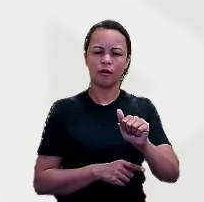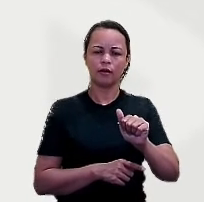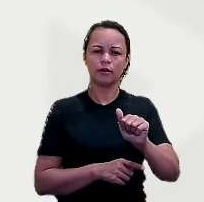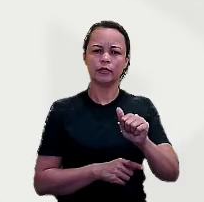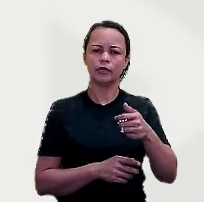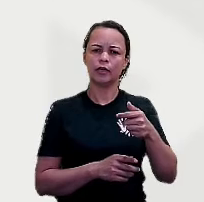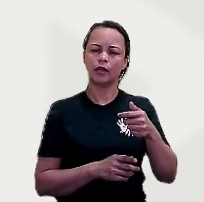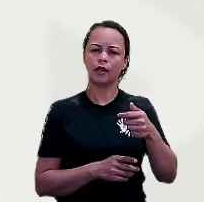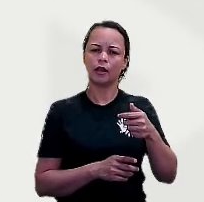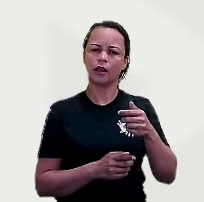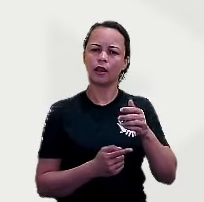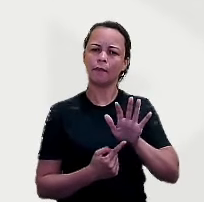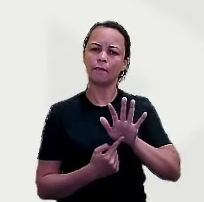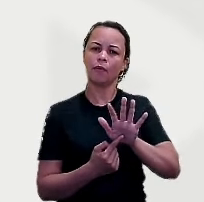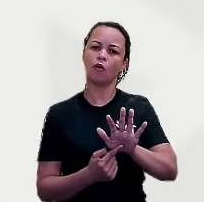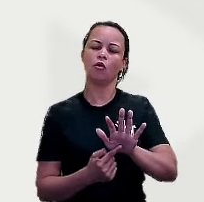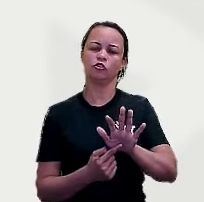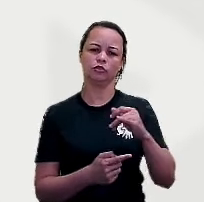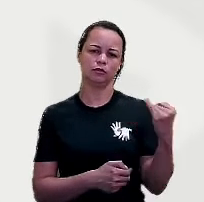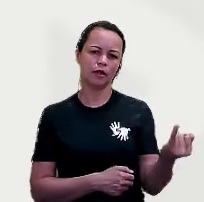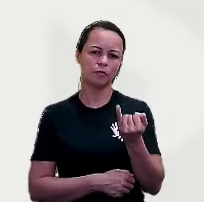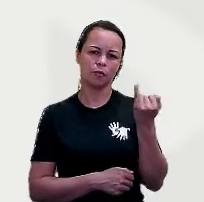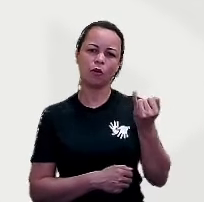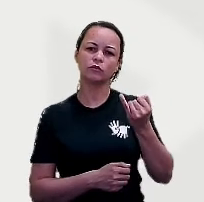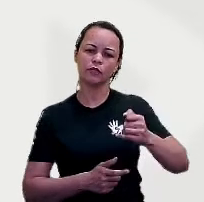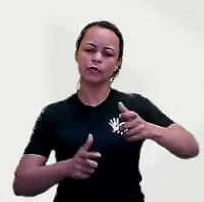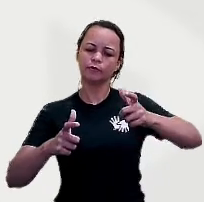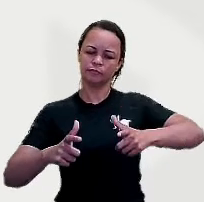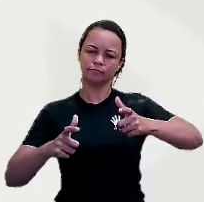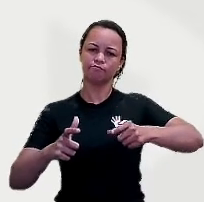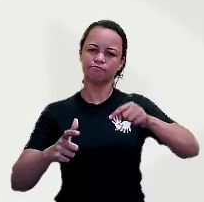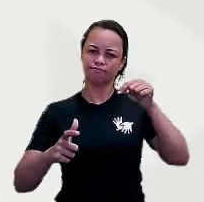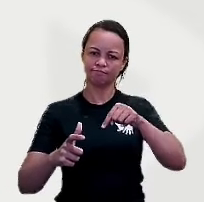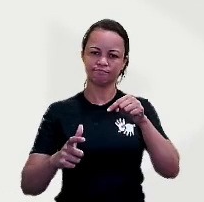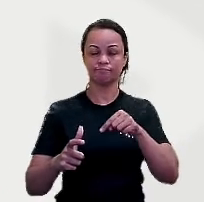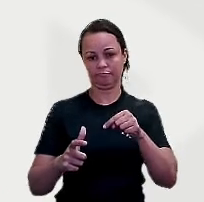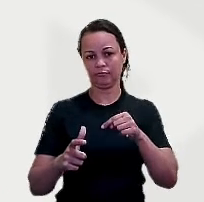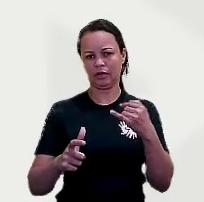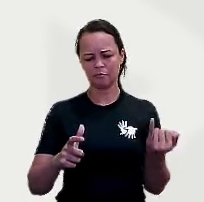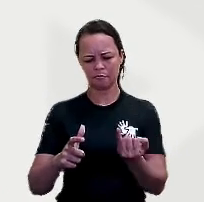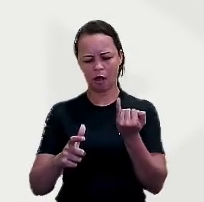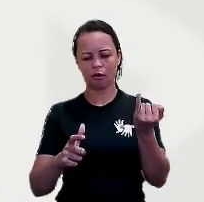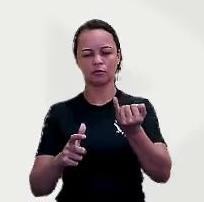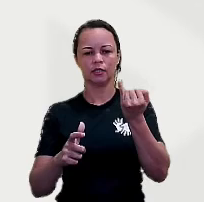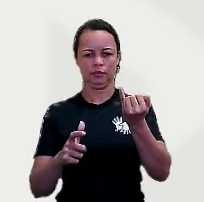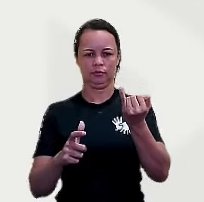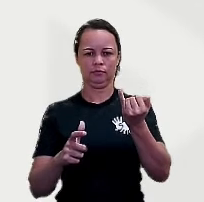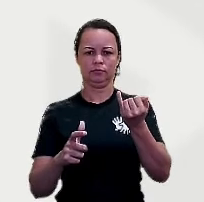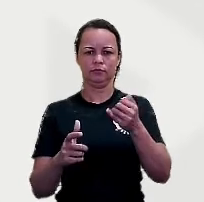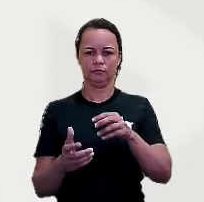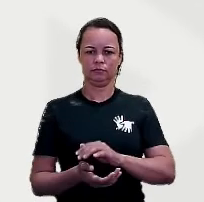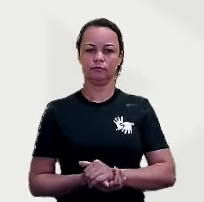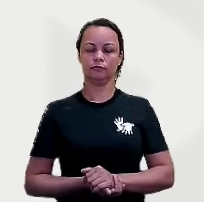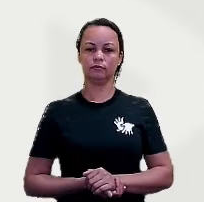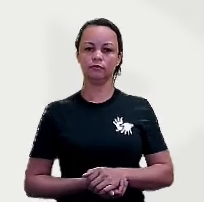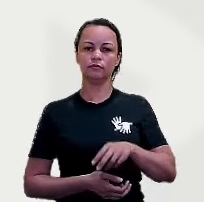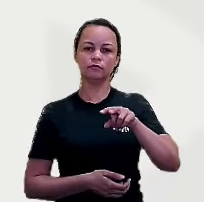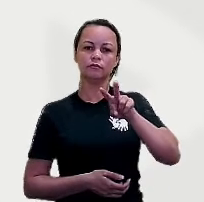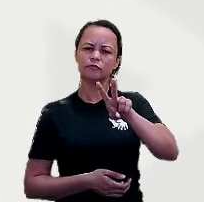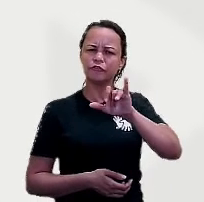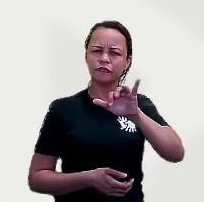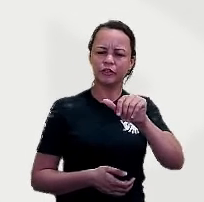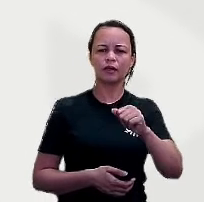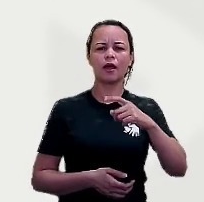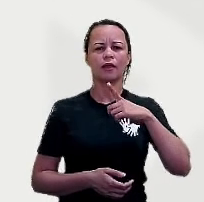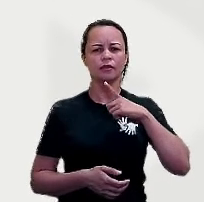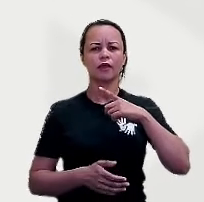estabelece a importância daquele lugar. Então, ser vila é ter